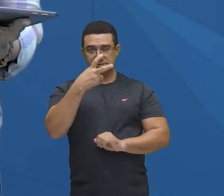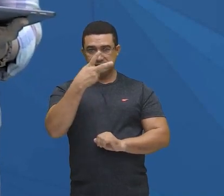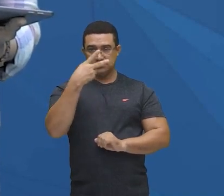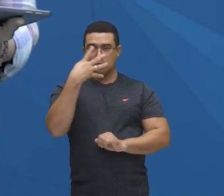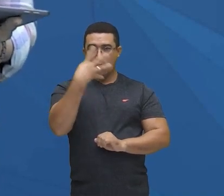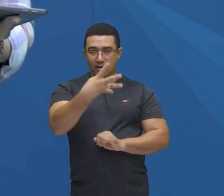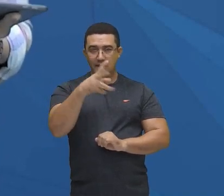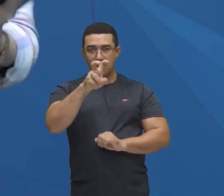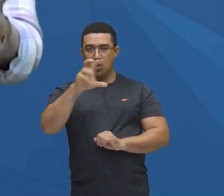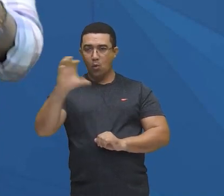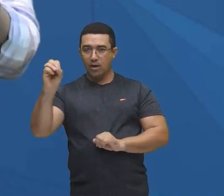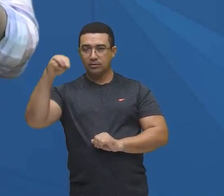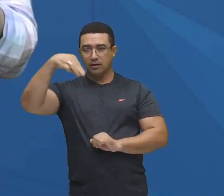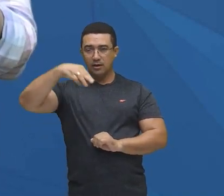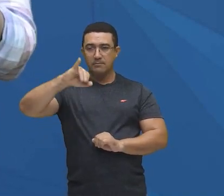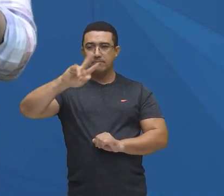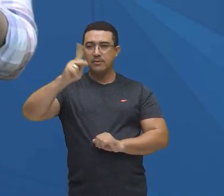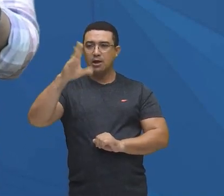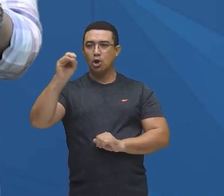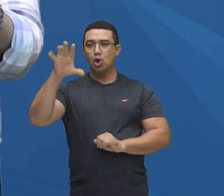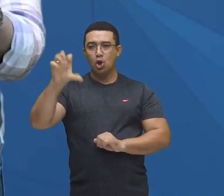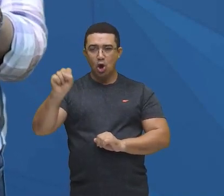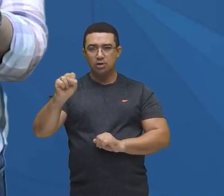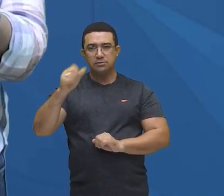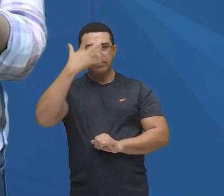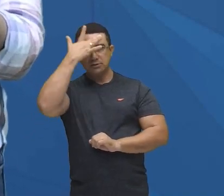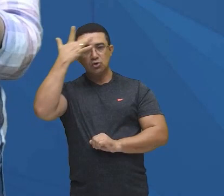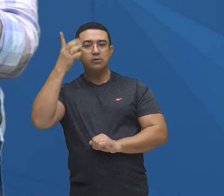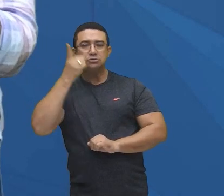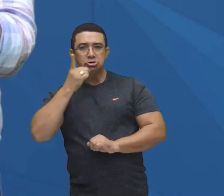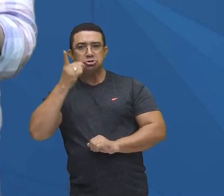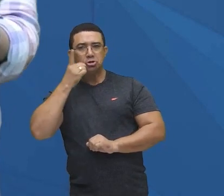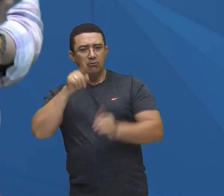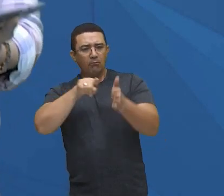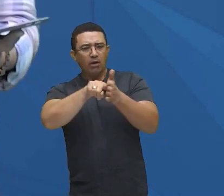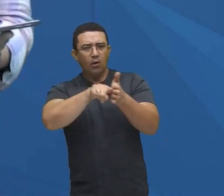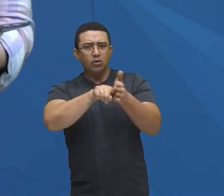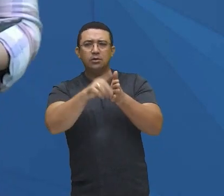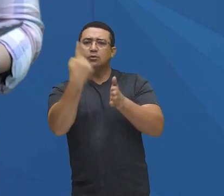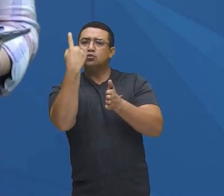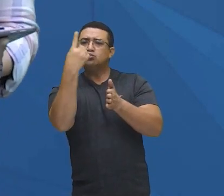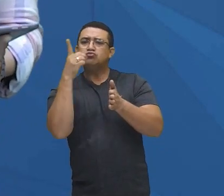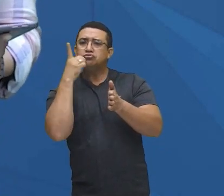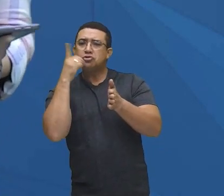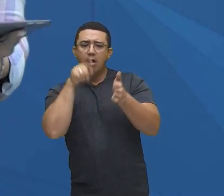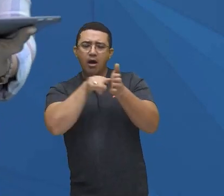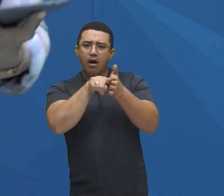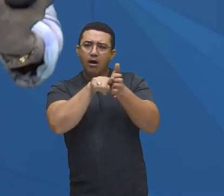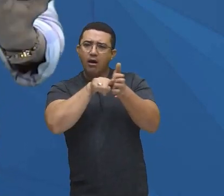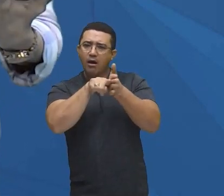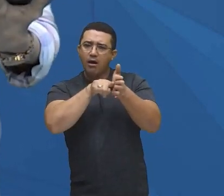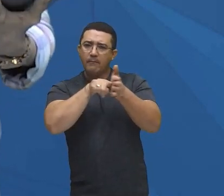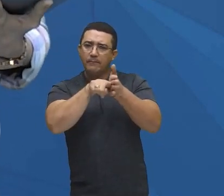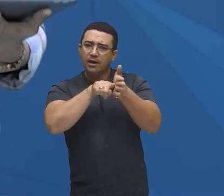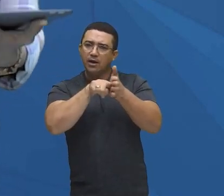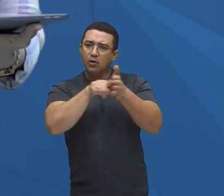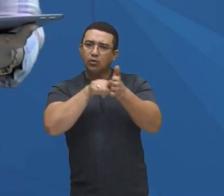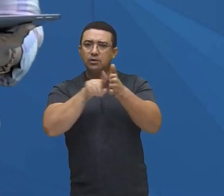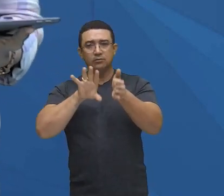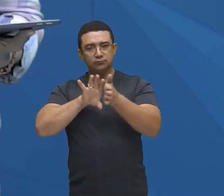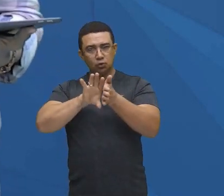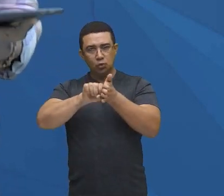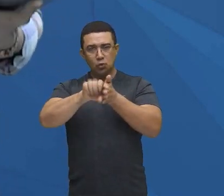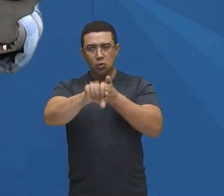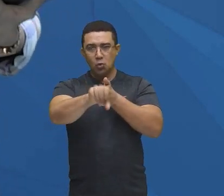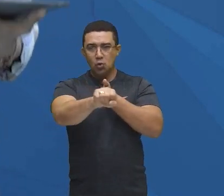450 milhões de pesquisas, na verdade, acontecem no Google